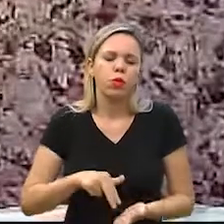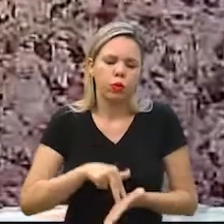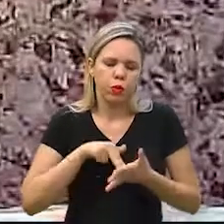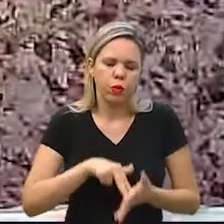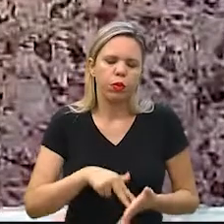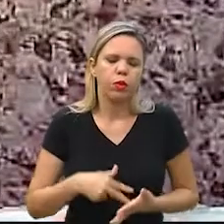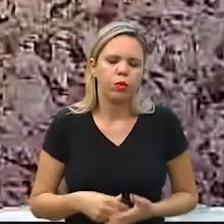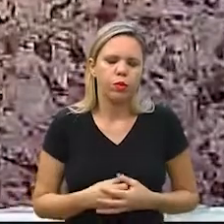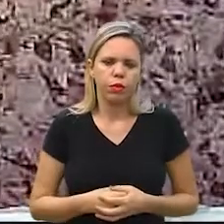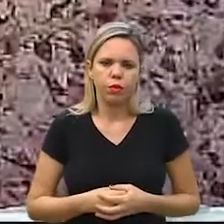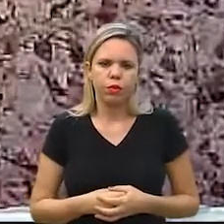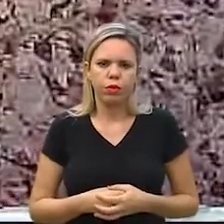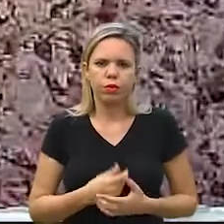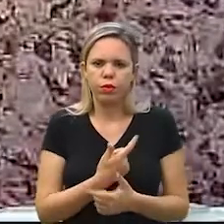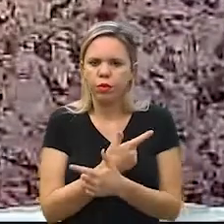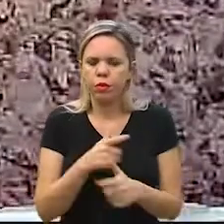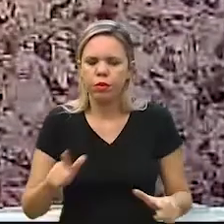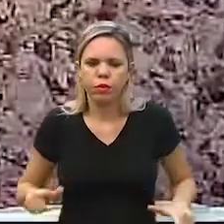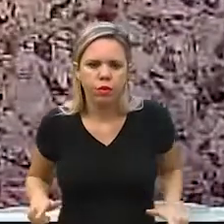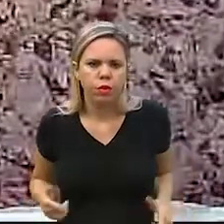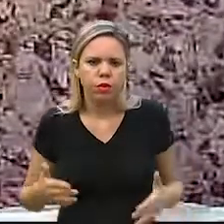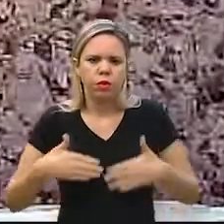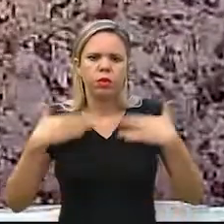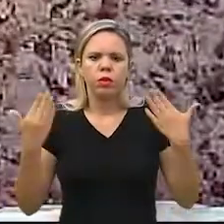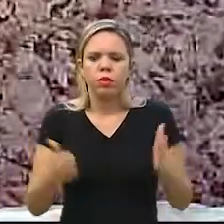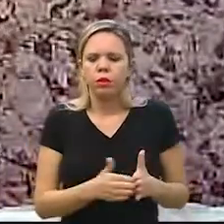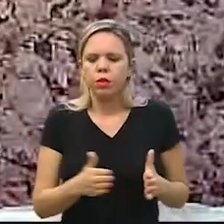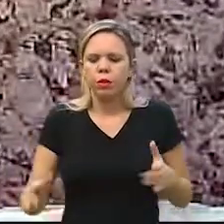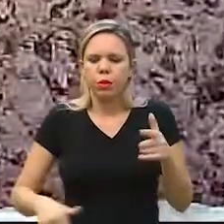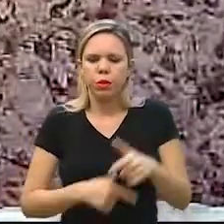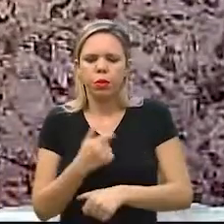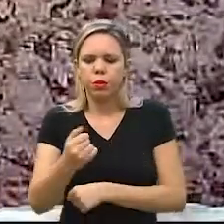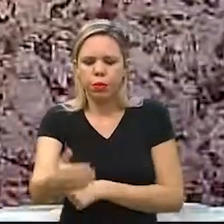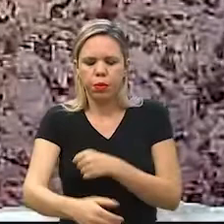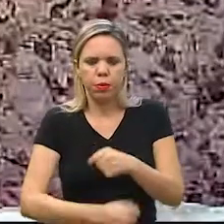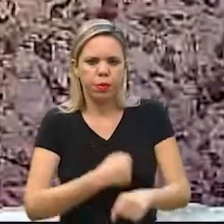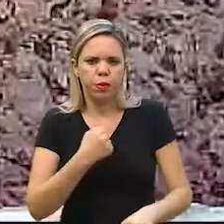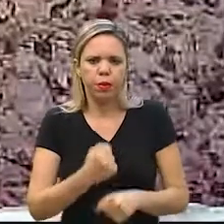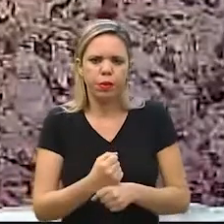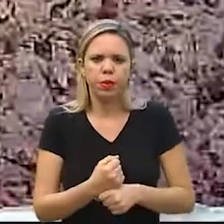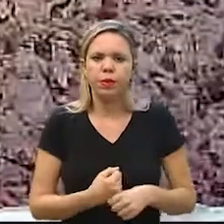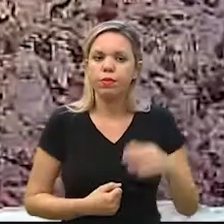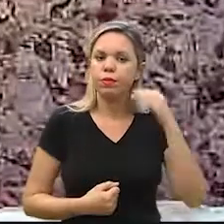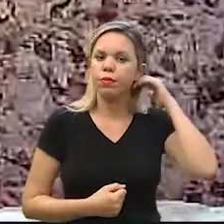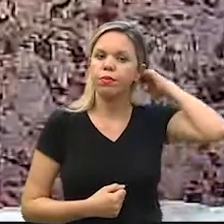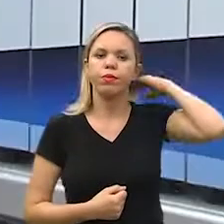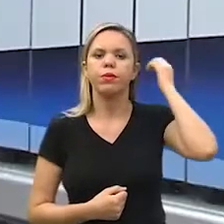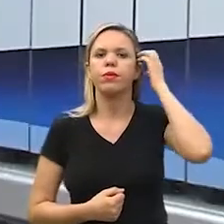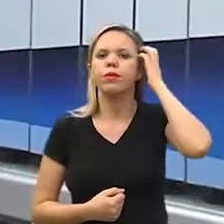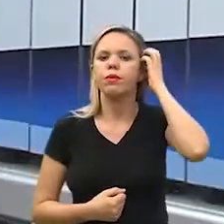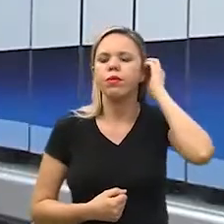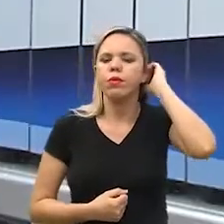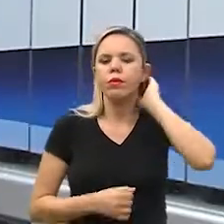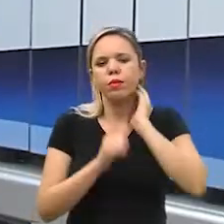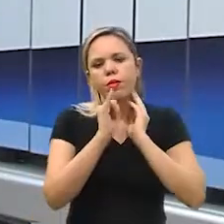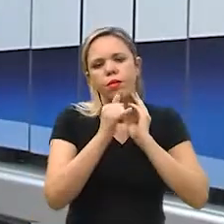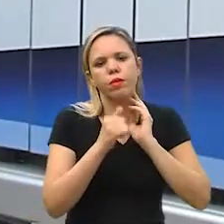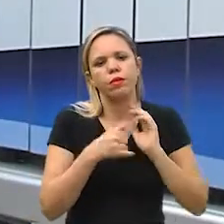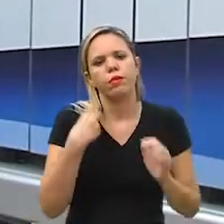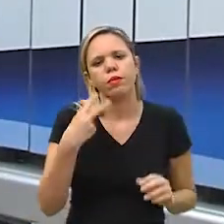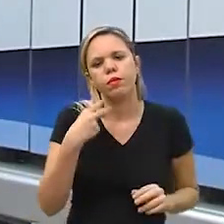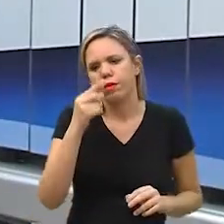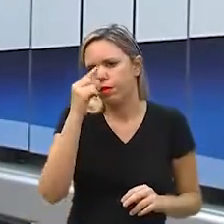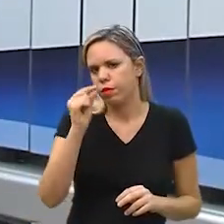chão, para não ter surpresas durante o exercício do ano que vem, entendeu? Tá. Já eu quero ouvir o